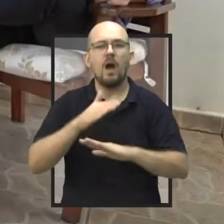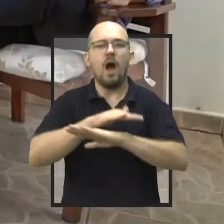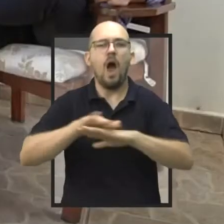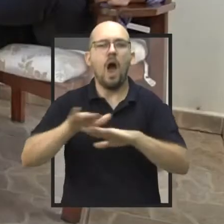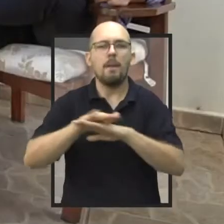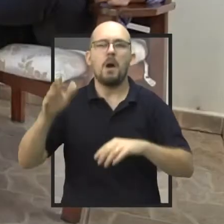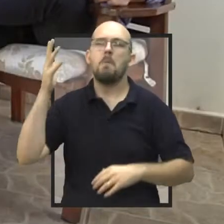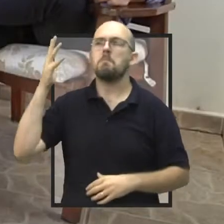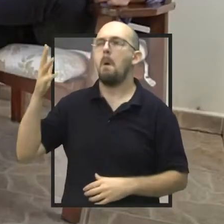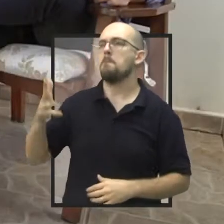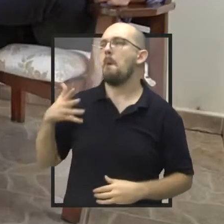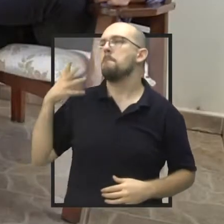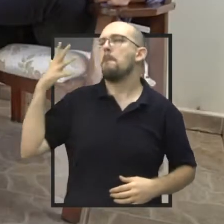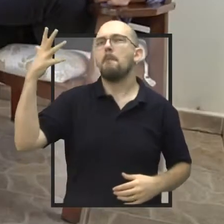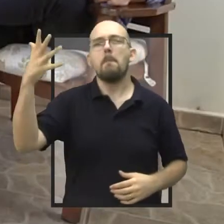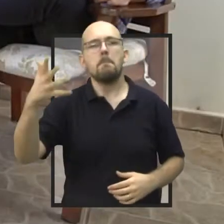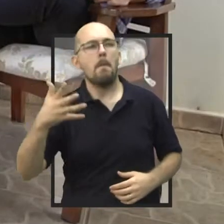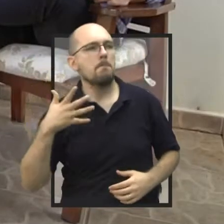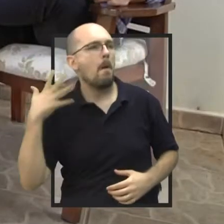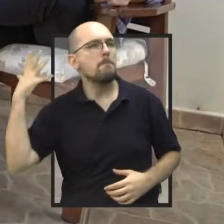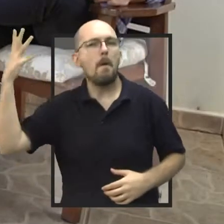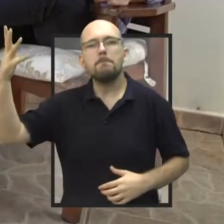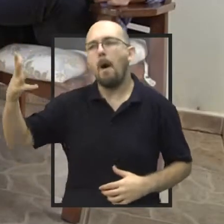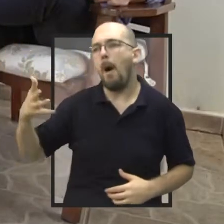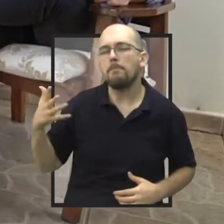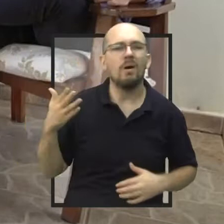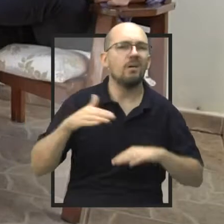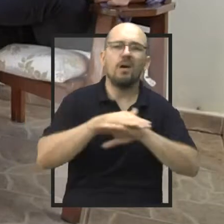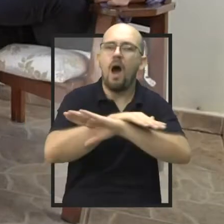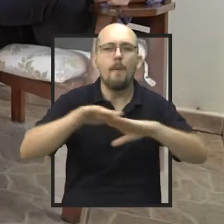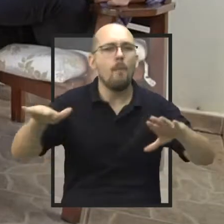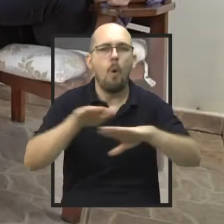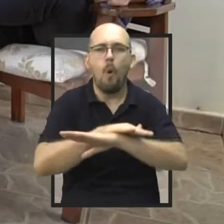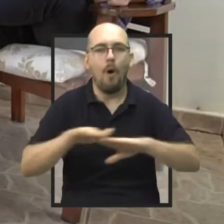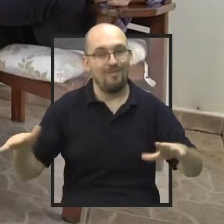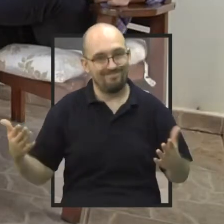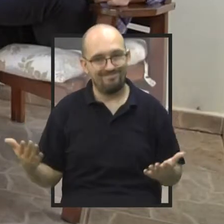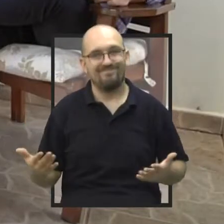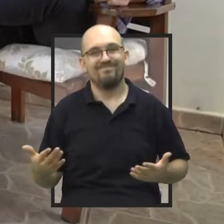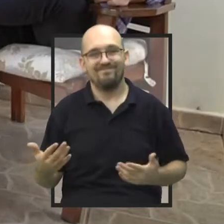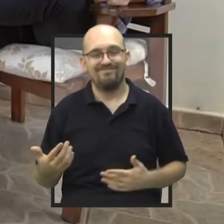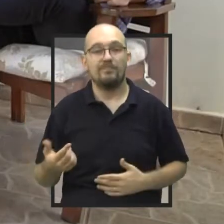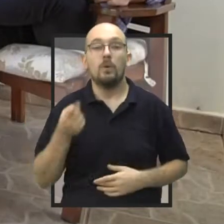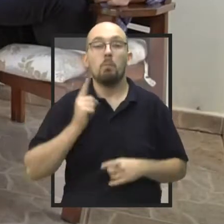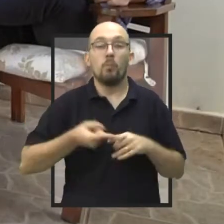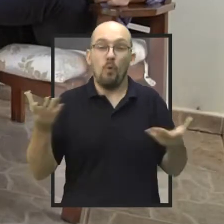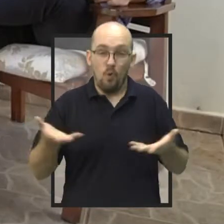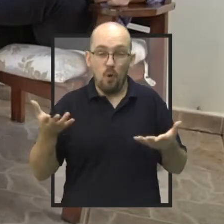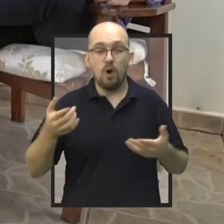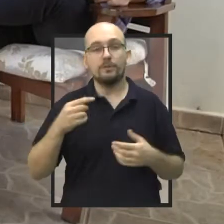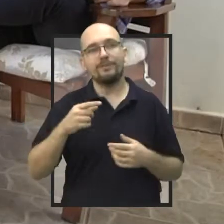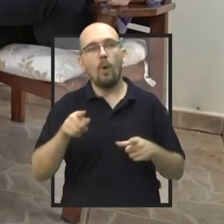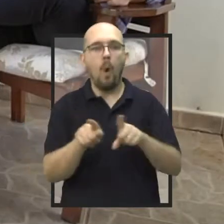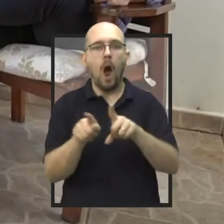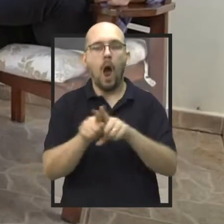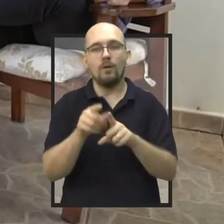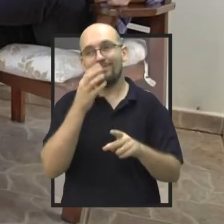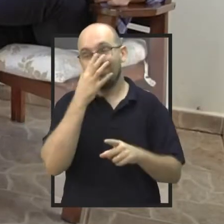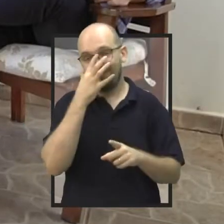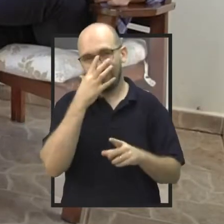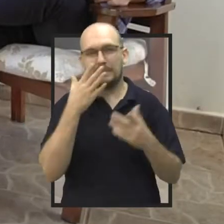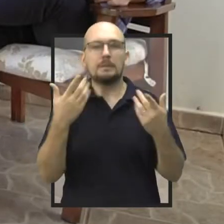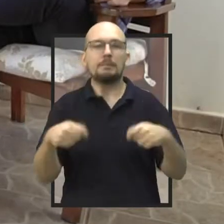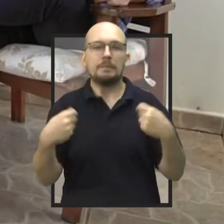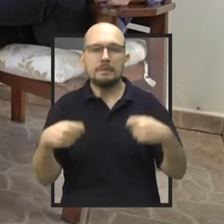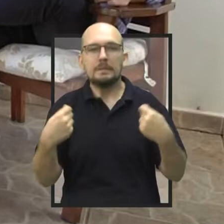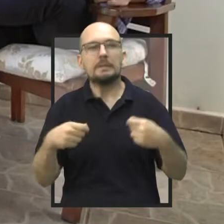demagogia. Populismo, né? Exatamente. Aquele propósito, você fala, mas ele vai ter que